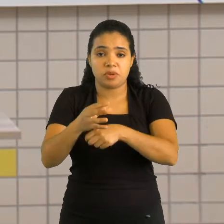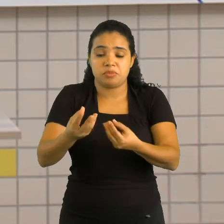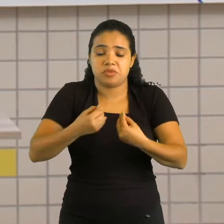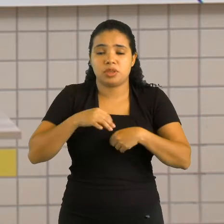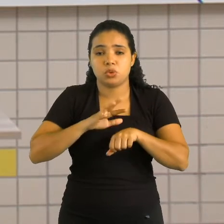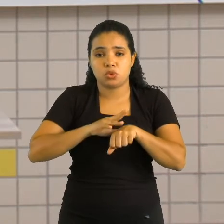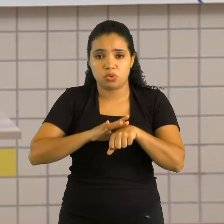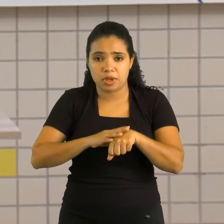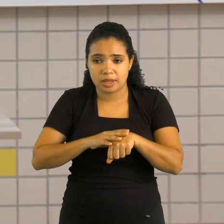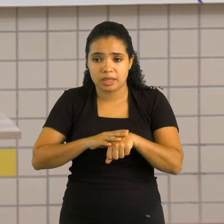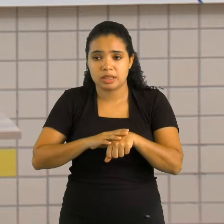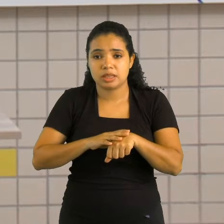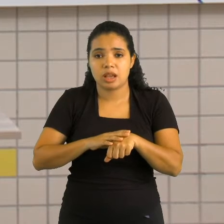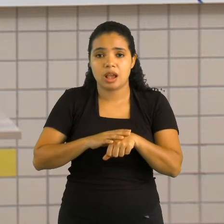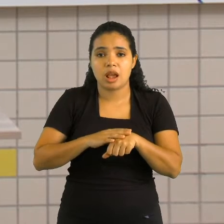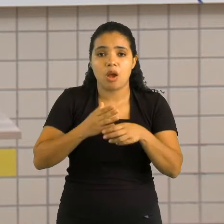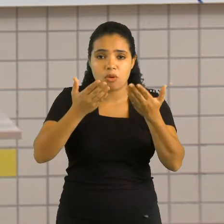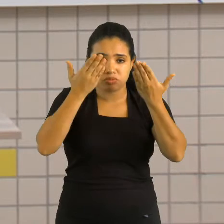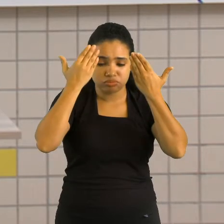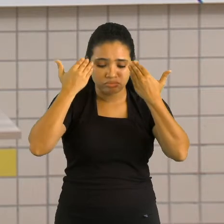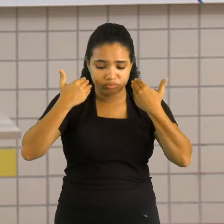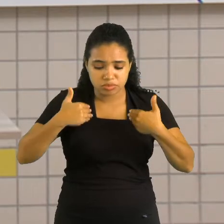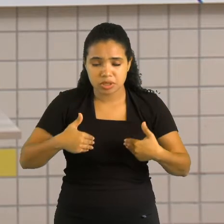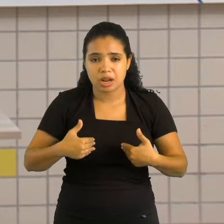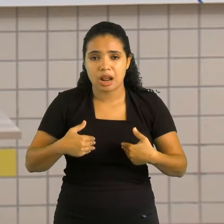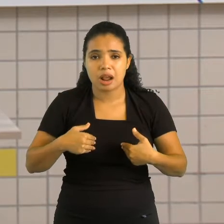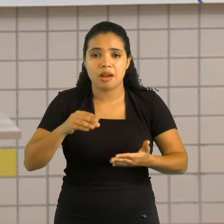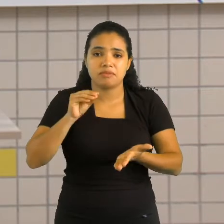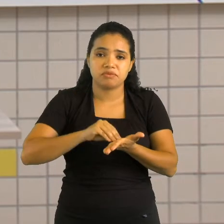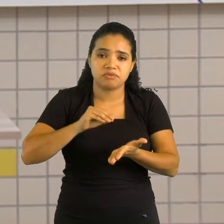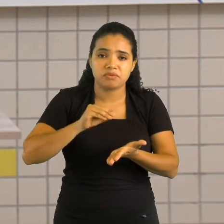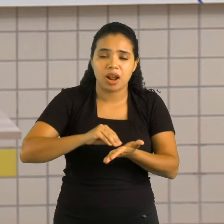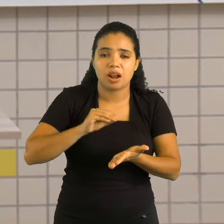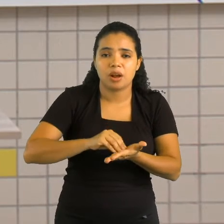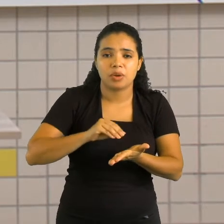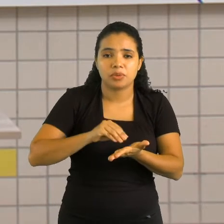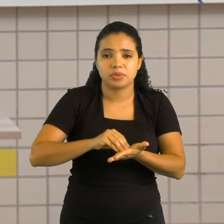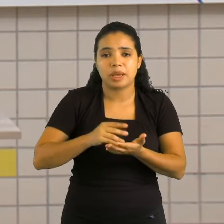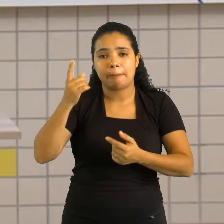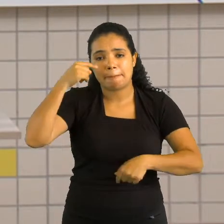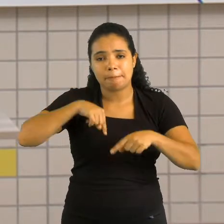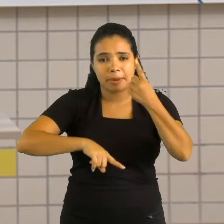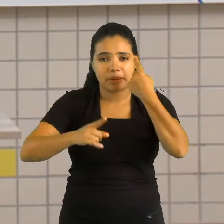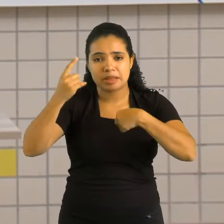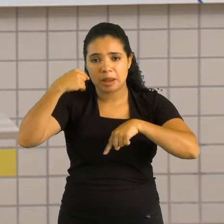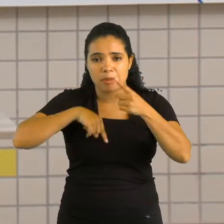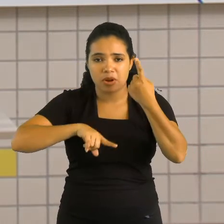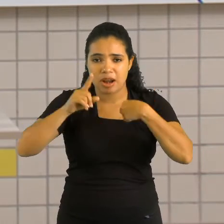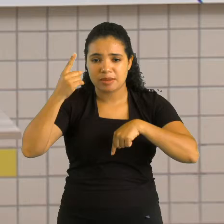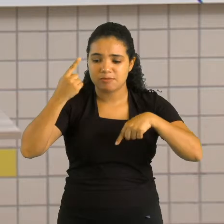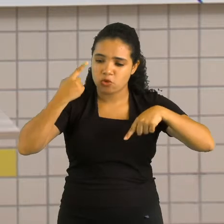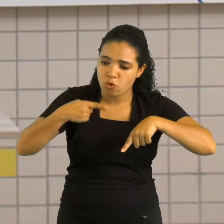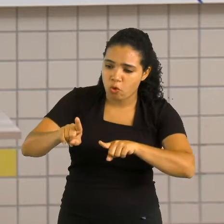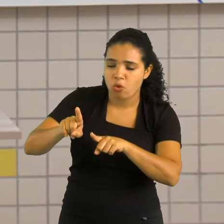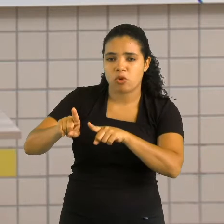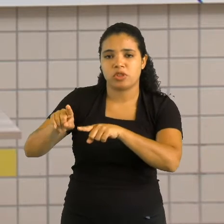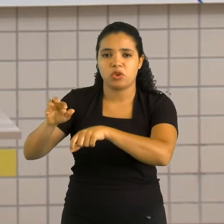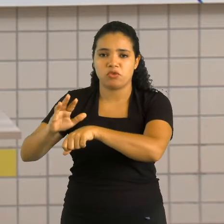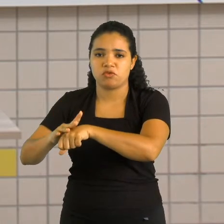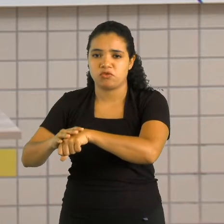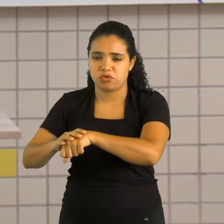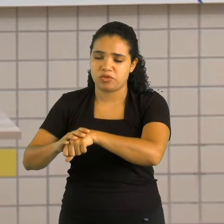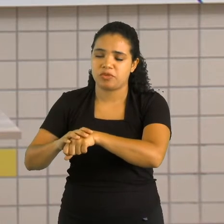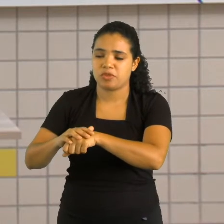Organismos sem células não possuem metabolismo próprio. Sabiam disso? Eles não possuem